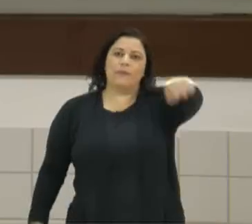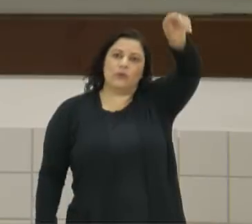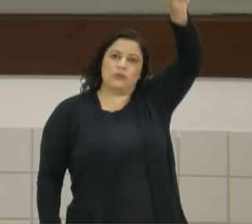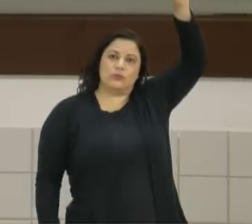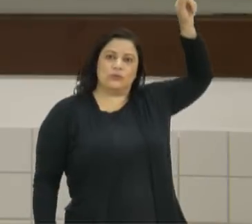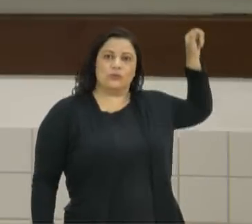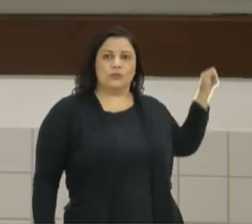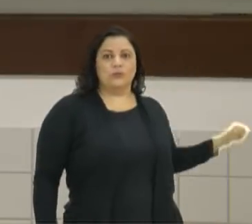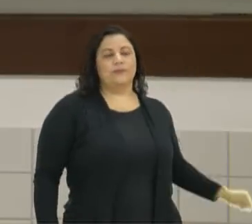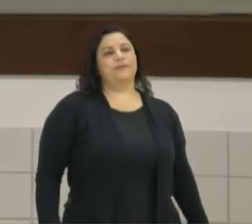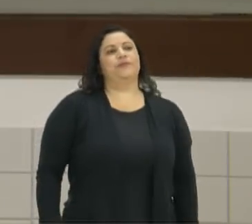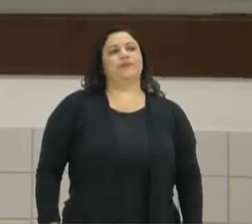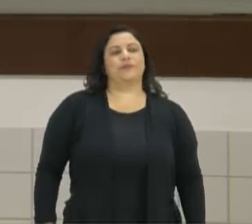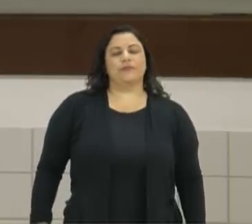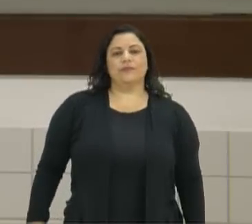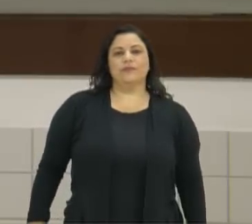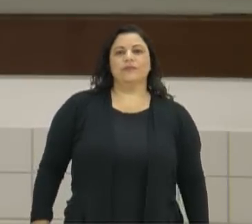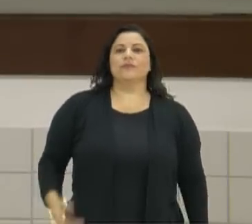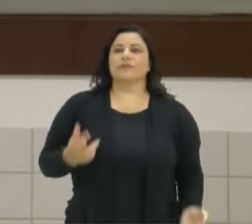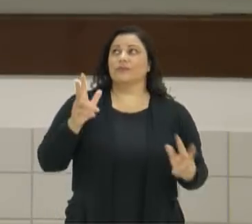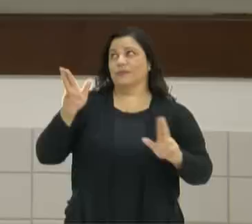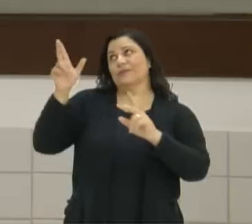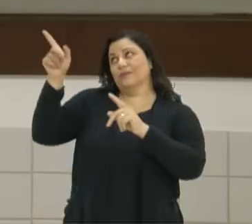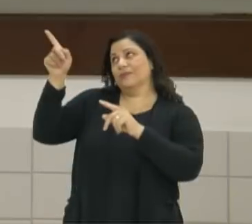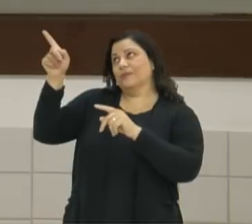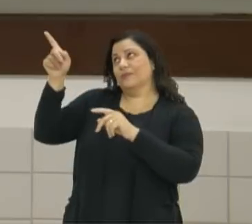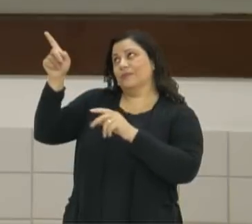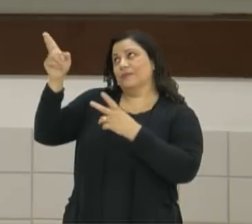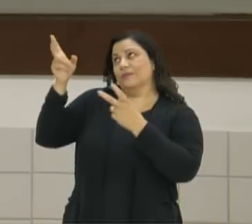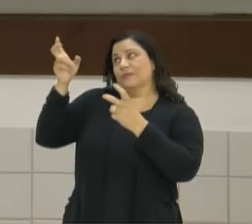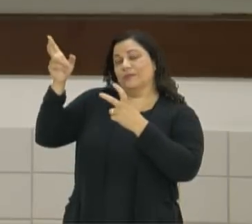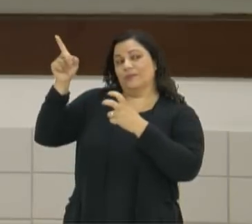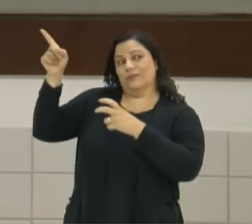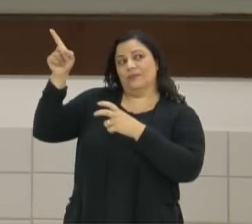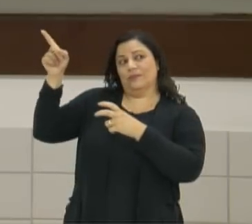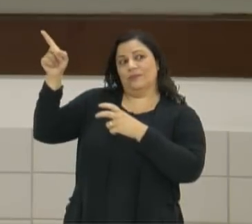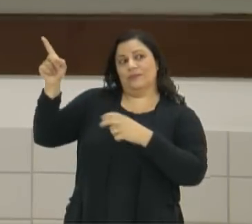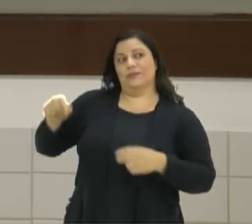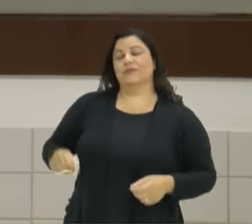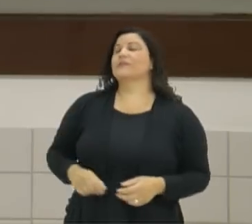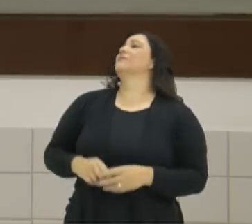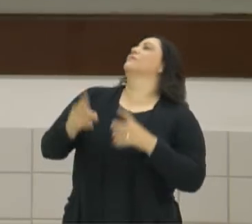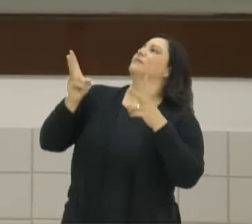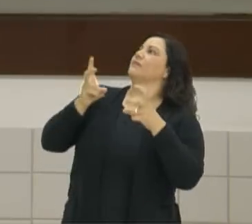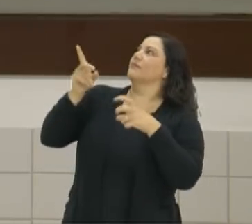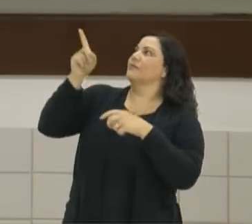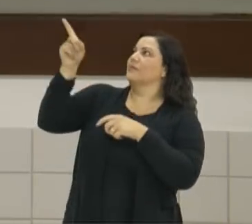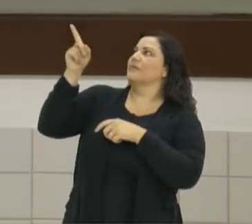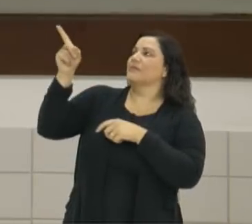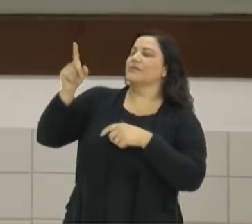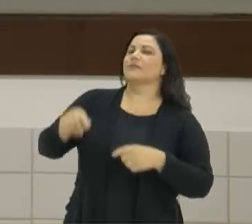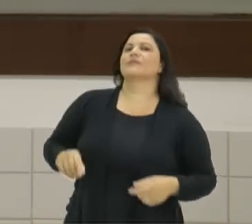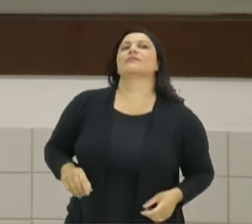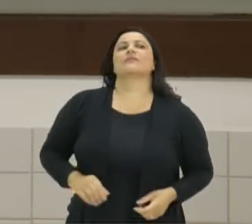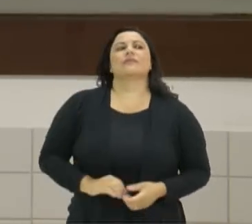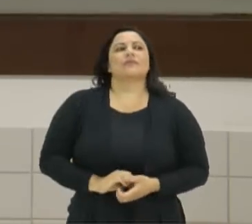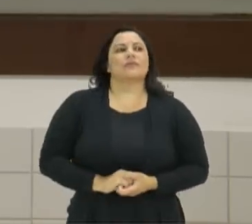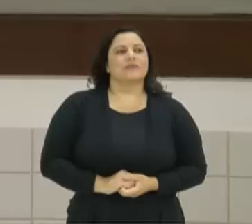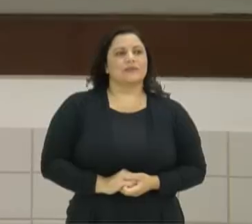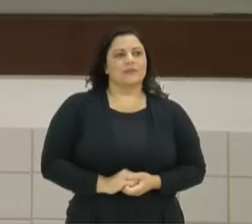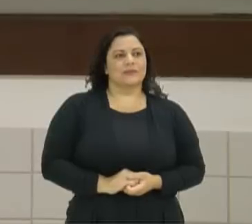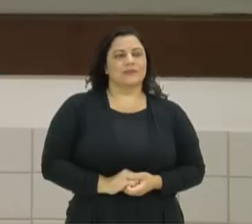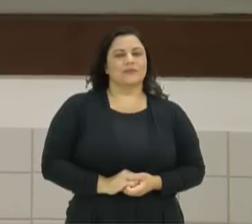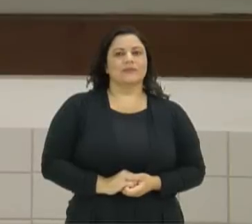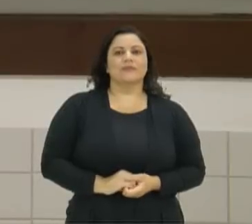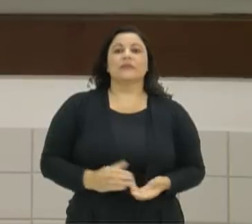um braço está dentro da água, o outro está por fora. Um braço dentro da água, o outro por